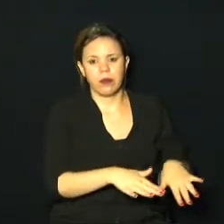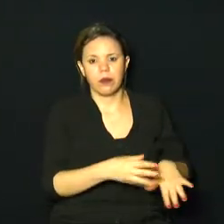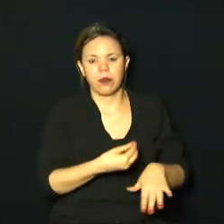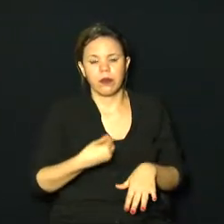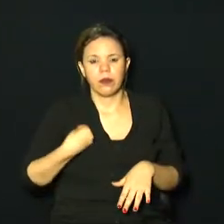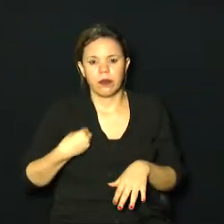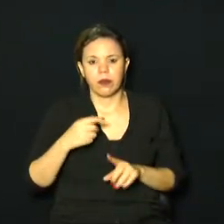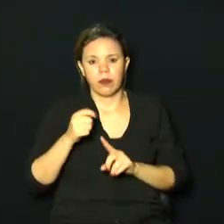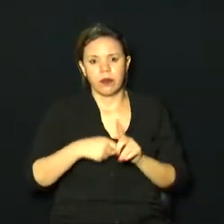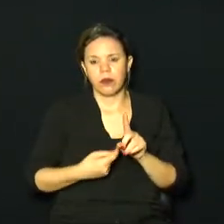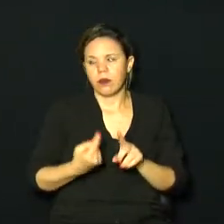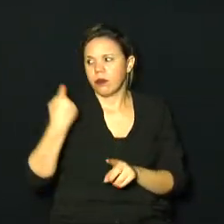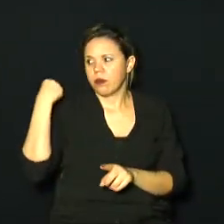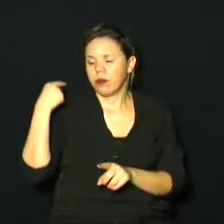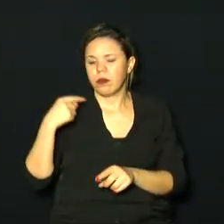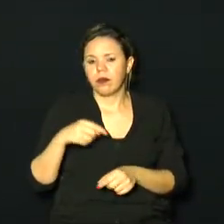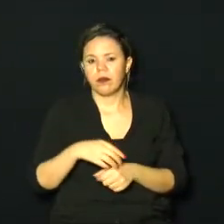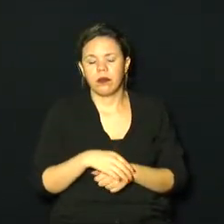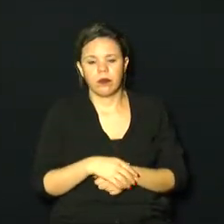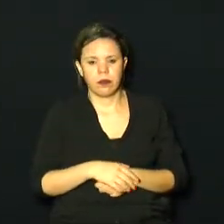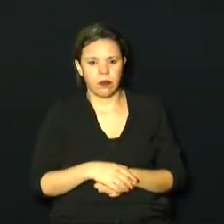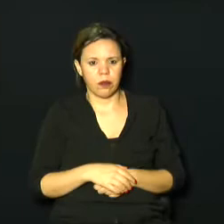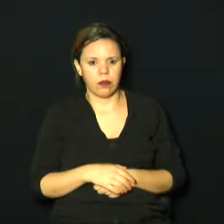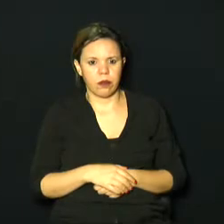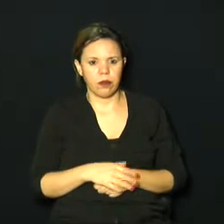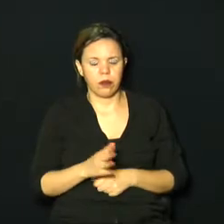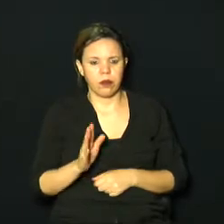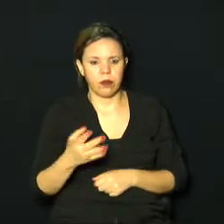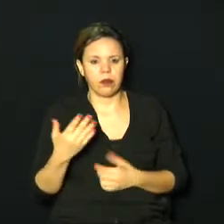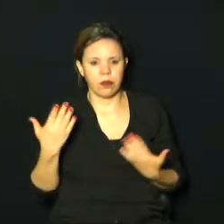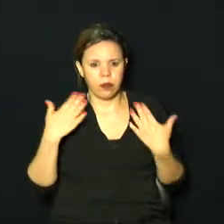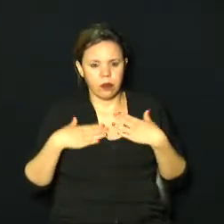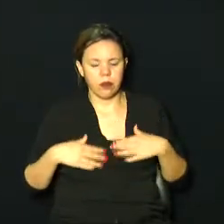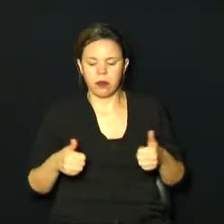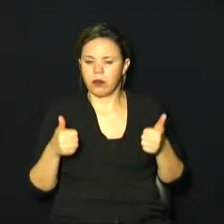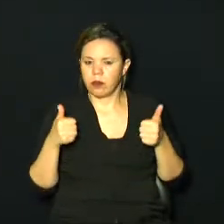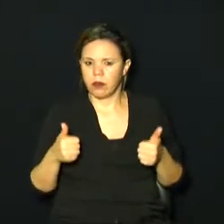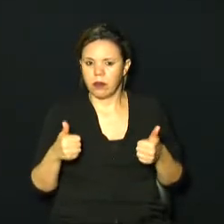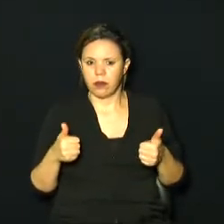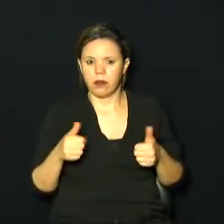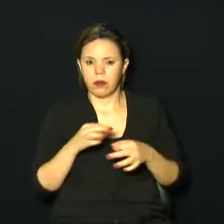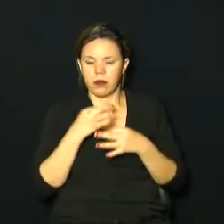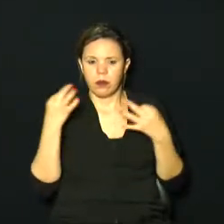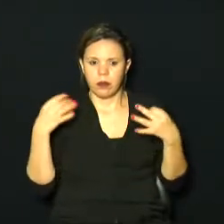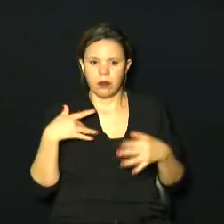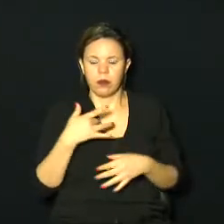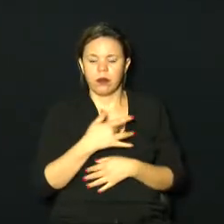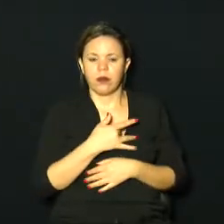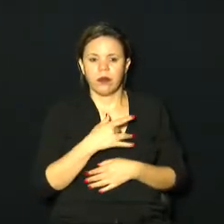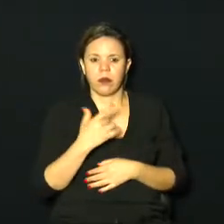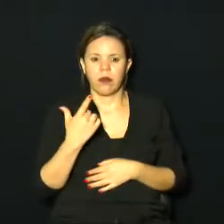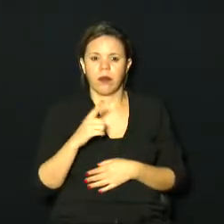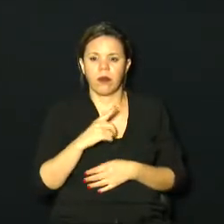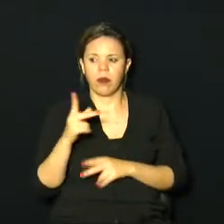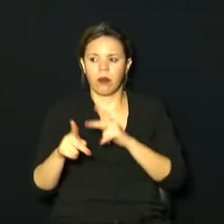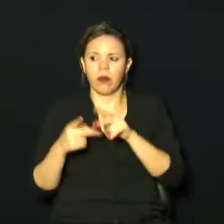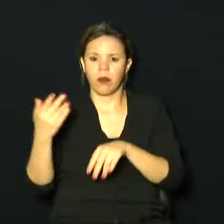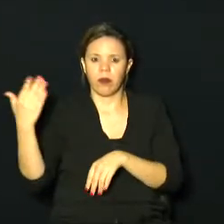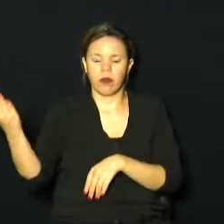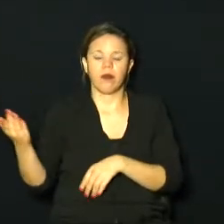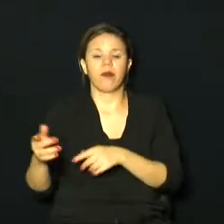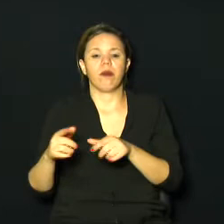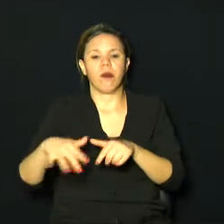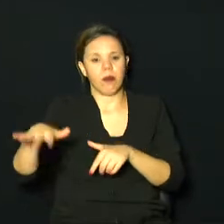há um mês atrás, né, onde já me encontro bem, mas existem outros moradores que estão passando por